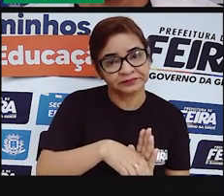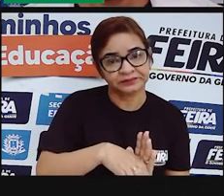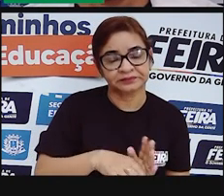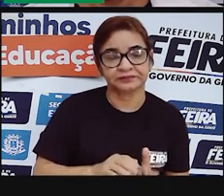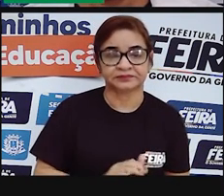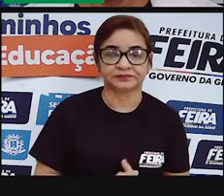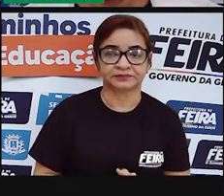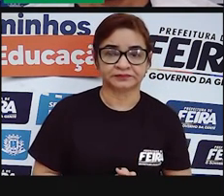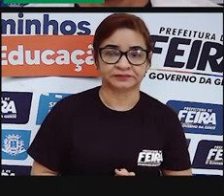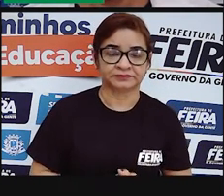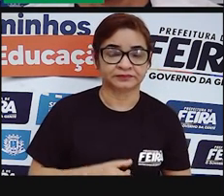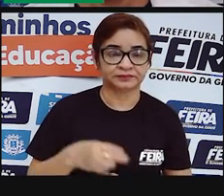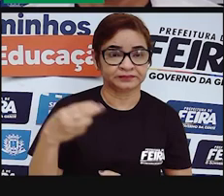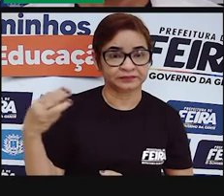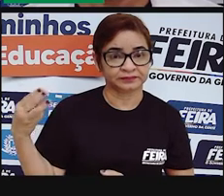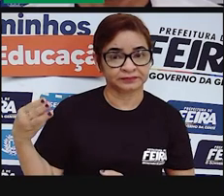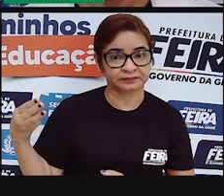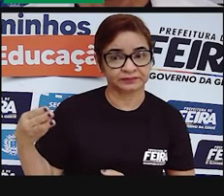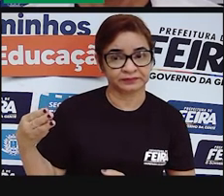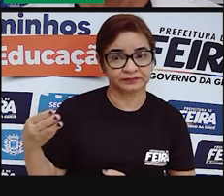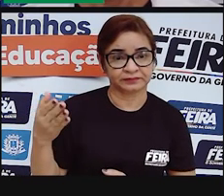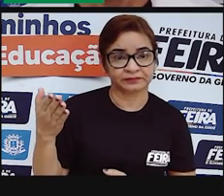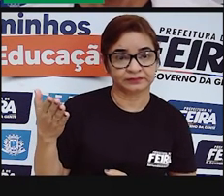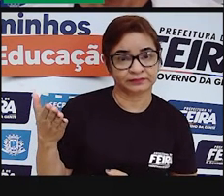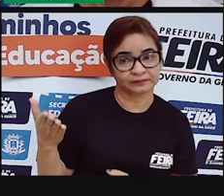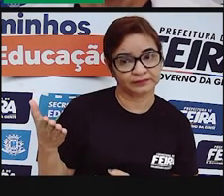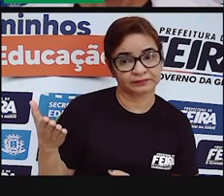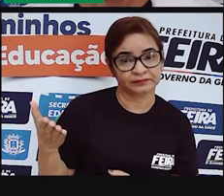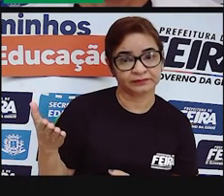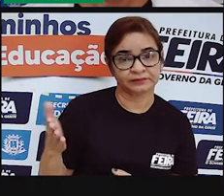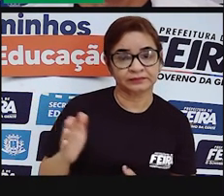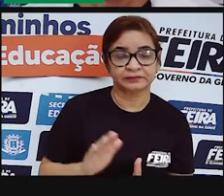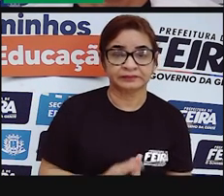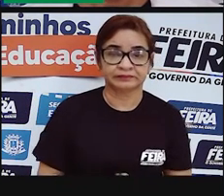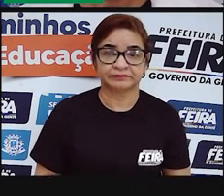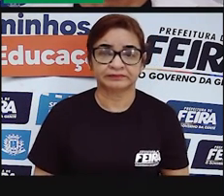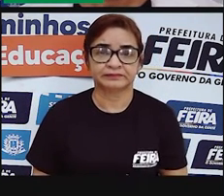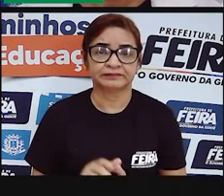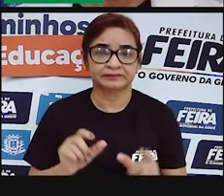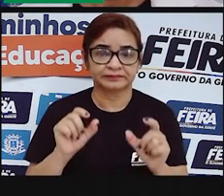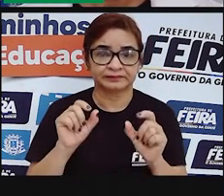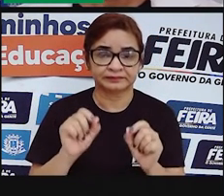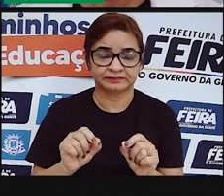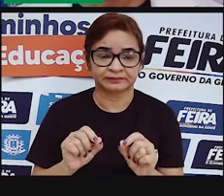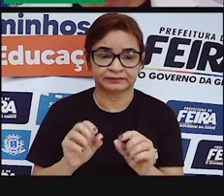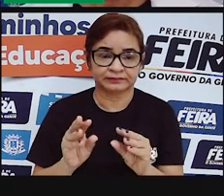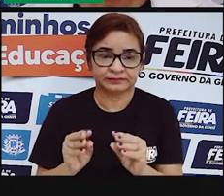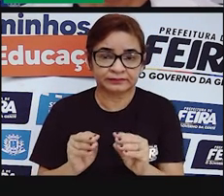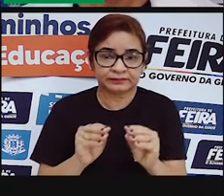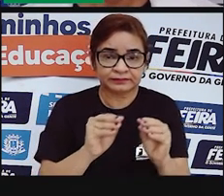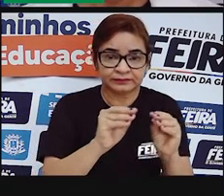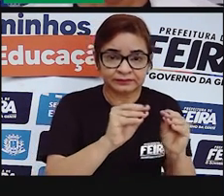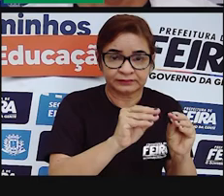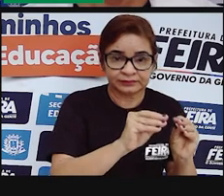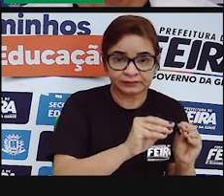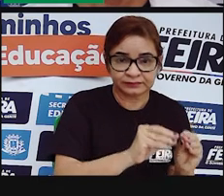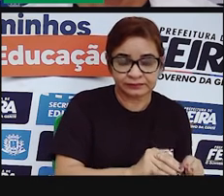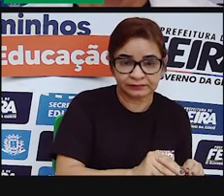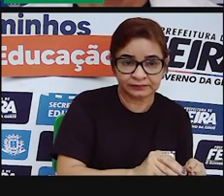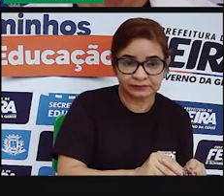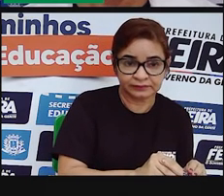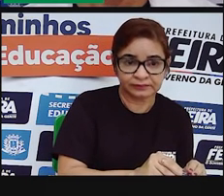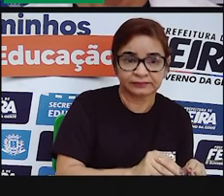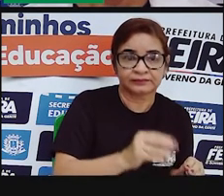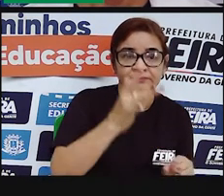da circunstância. A outra figura, também simples de se entender, é a